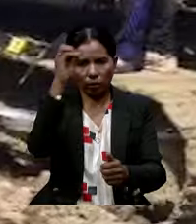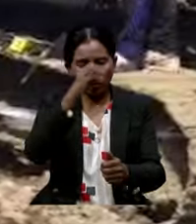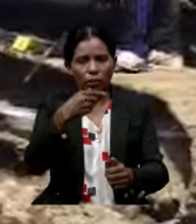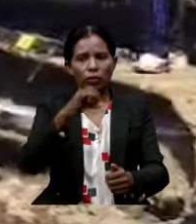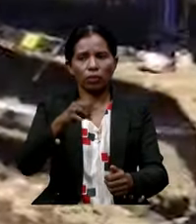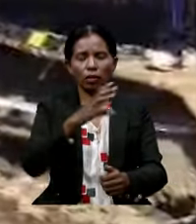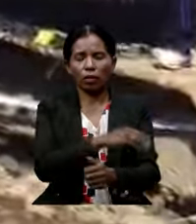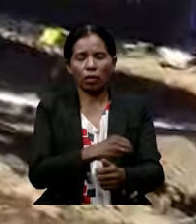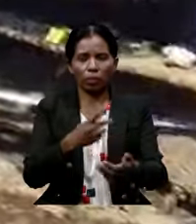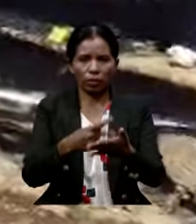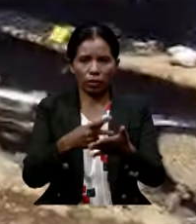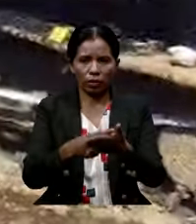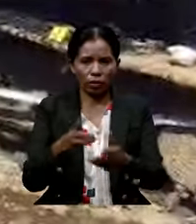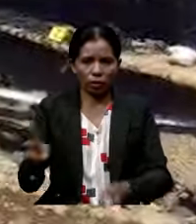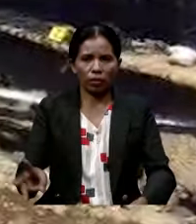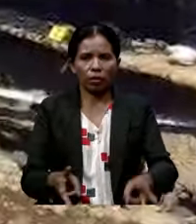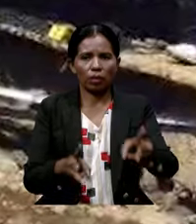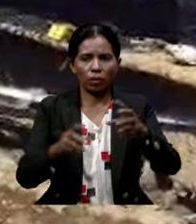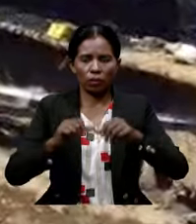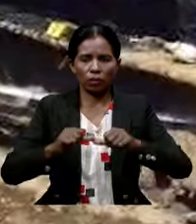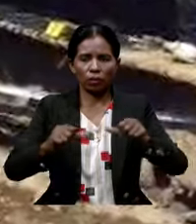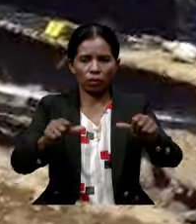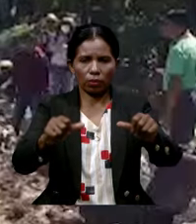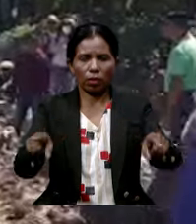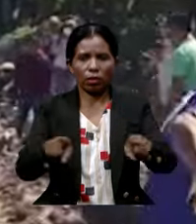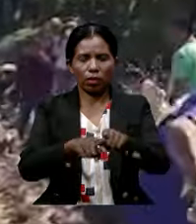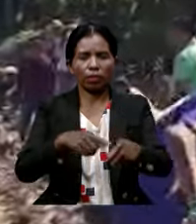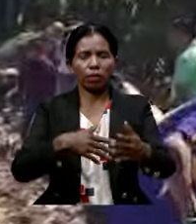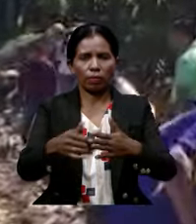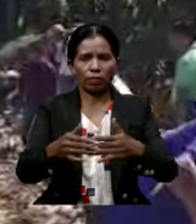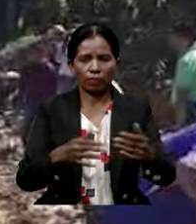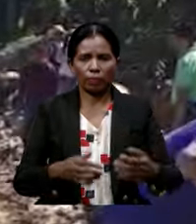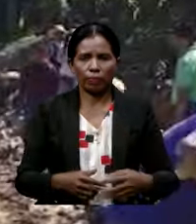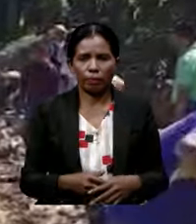JMN, projeto rehabilitasaun ba estrada, kontinua lau hanesan baibain. Felician Venancio Belo, JMN.